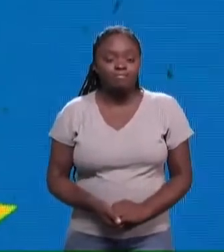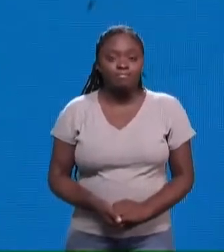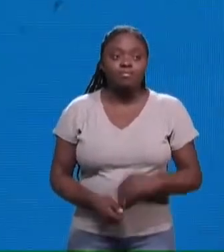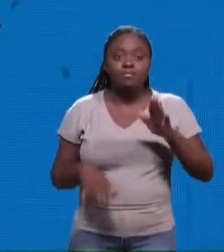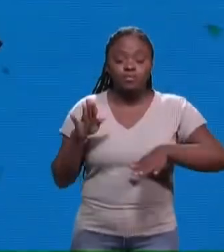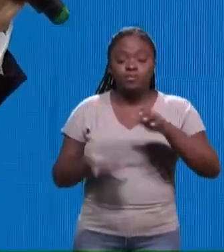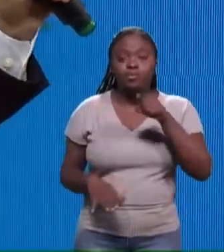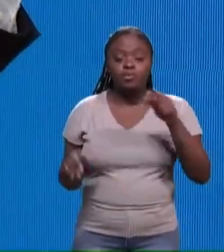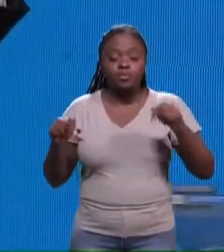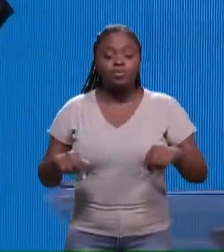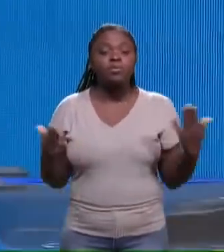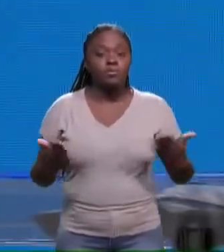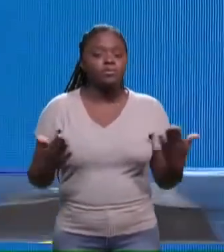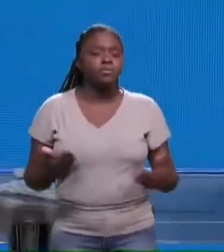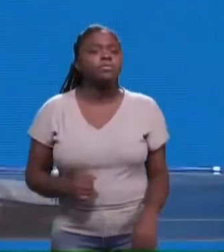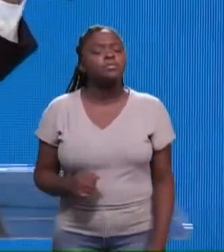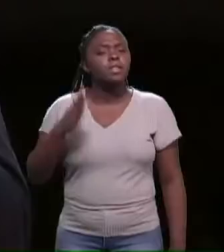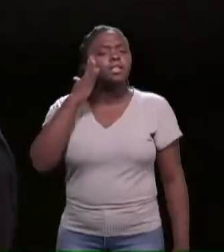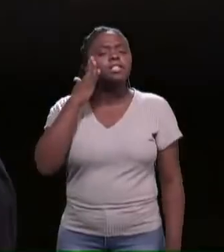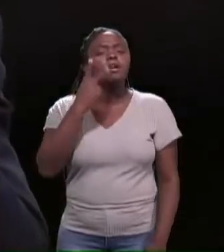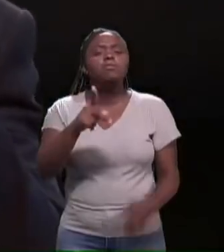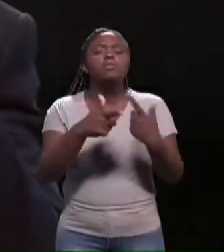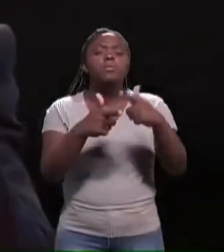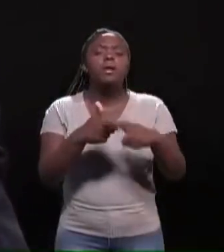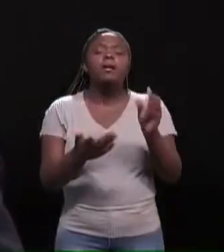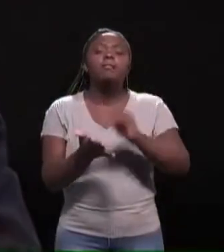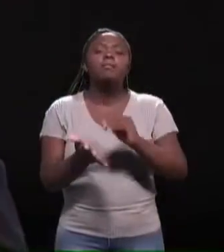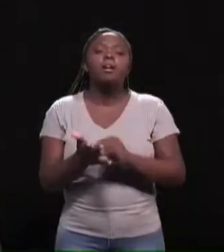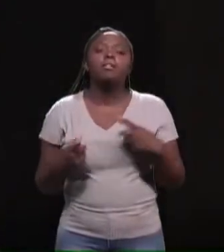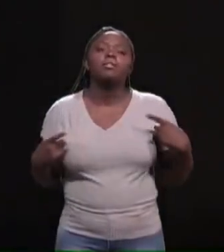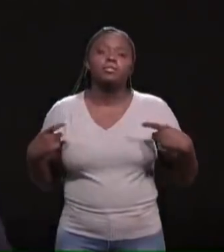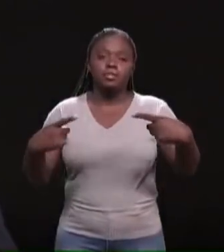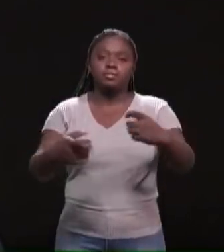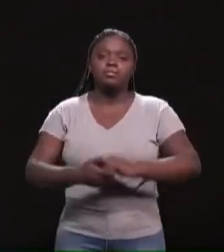Quem sabe você está aqui hoje e você sabe qual que é o seu problema? Falta de luta.